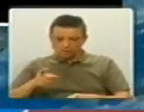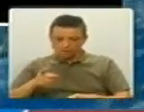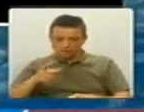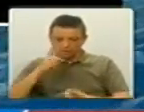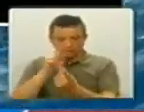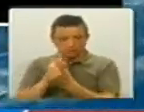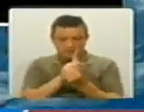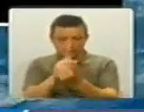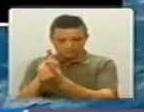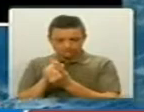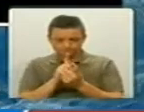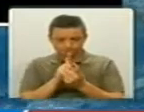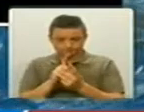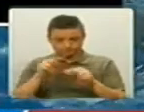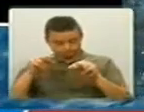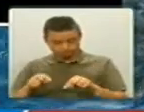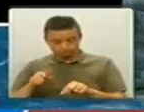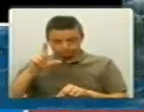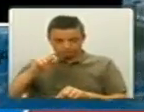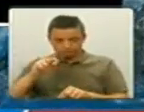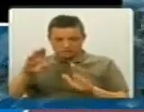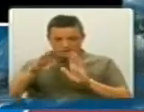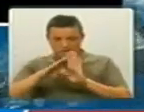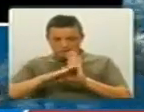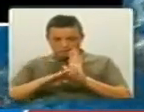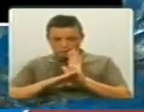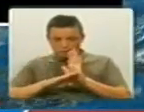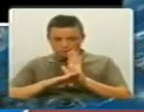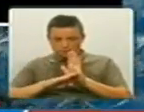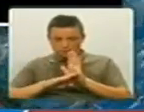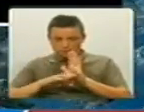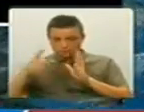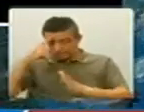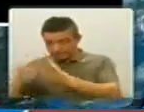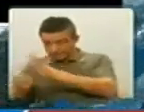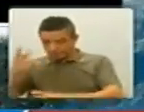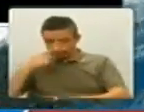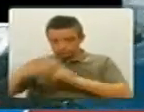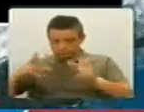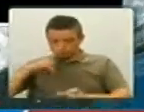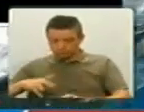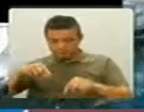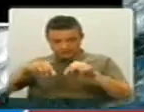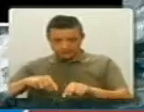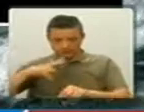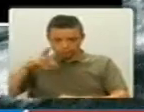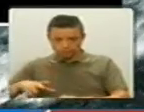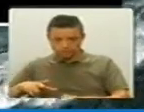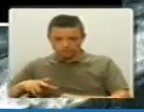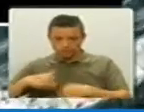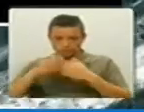cliente. E, curiosamente, este é um software criado por portugueses, criado em Portugal, que todos os